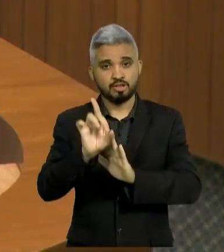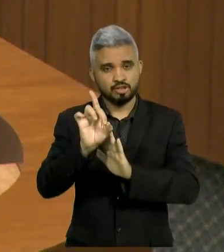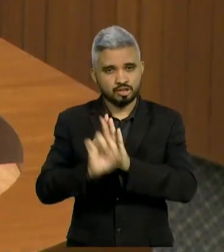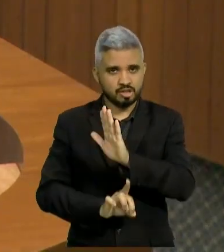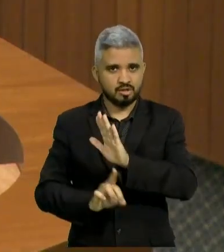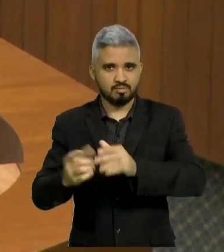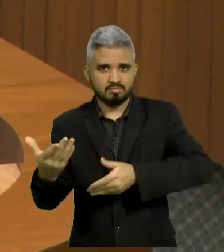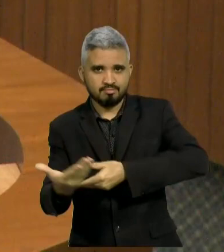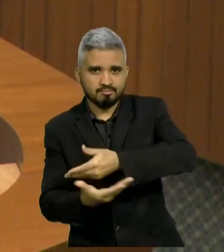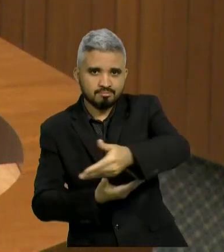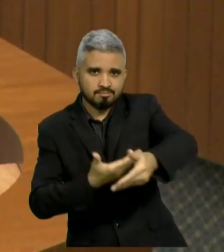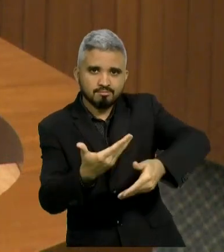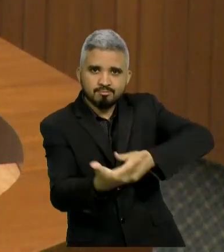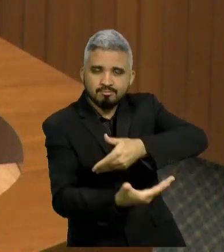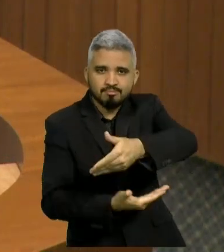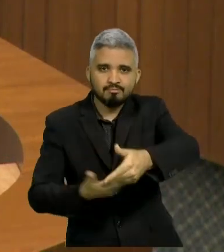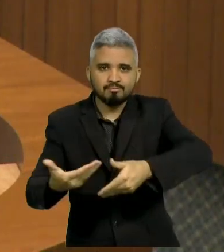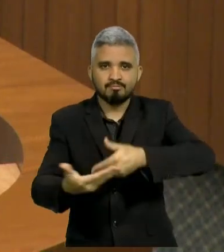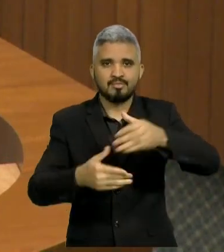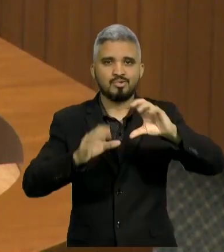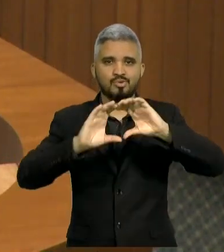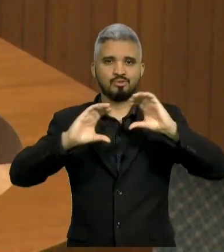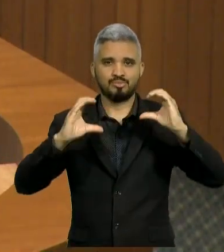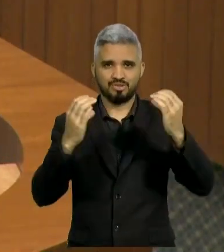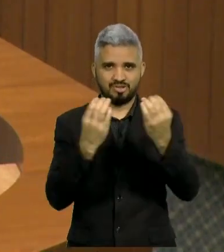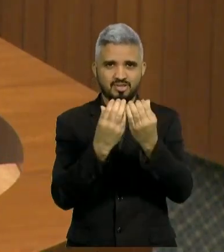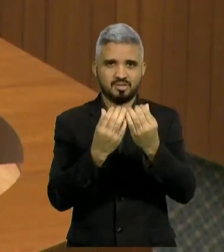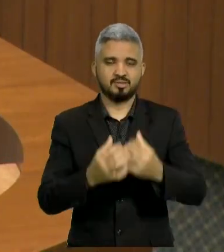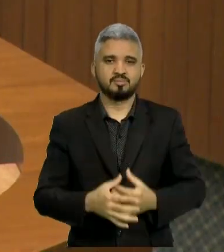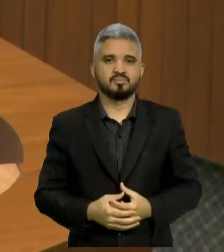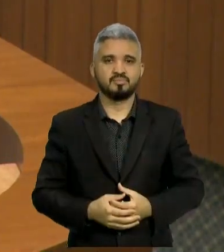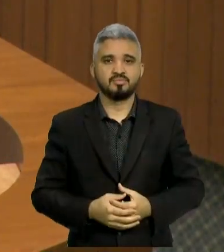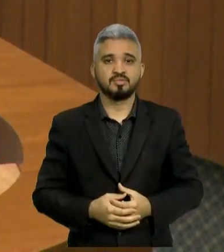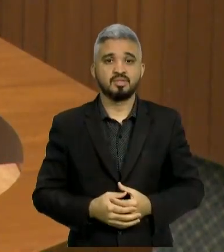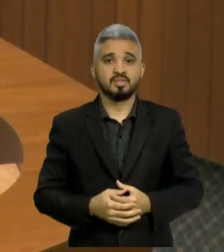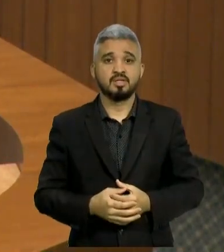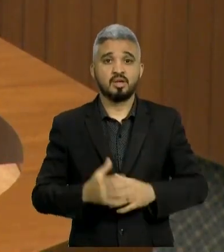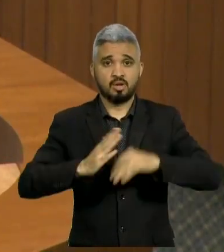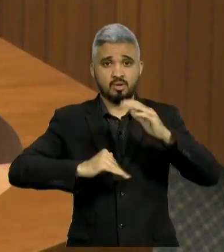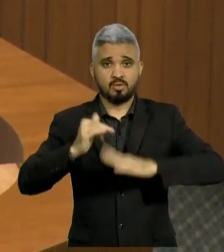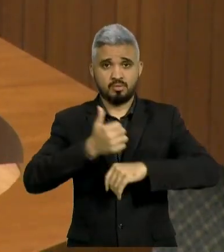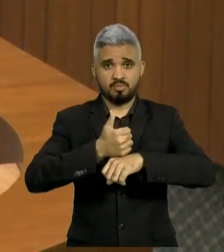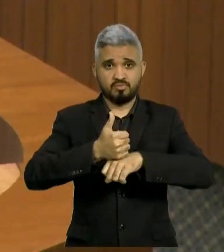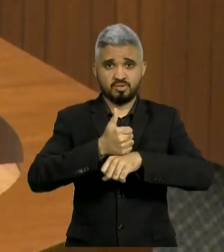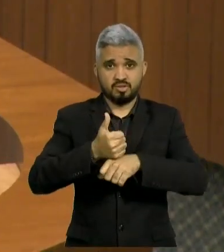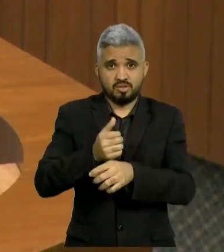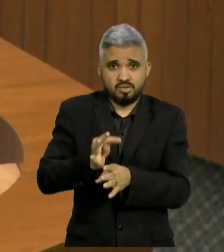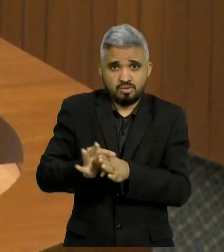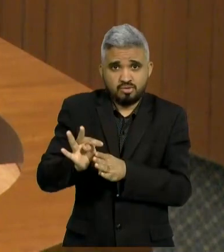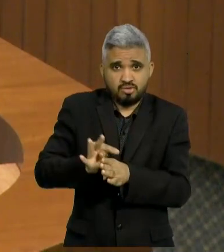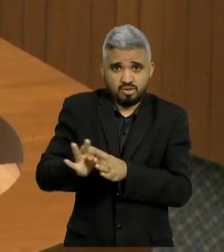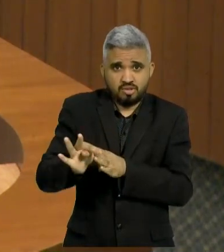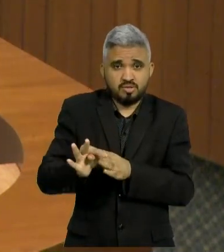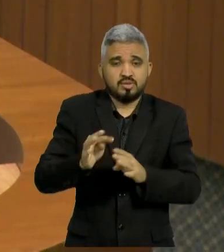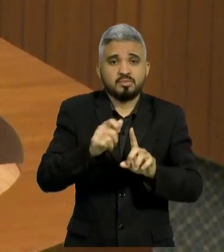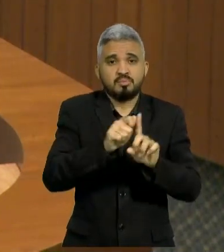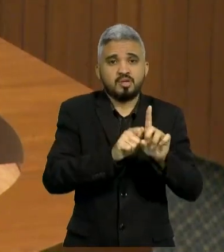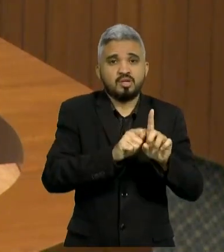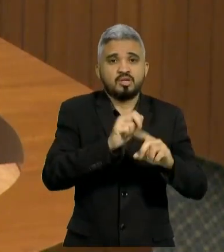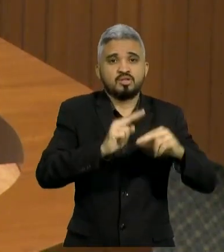A função do conselheiro tutelar, ela foi criada no mês de julho, no ano de